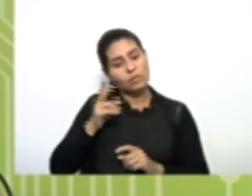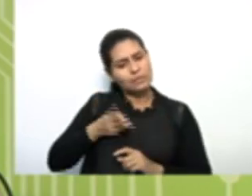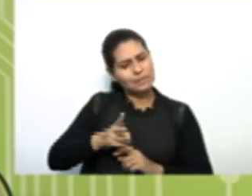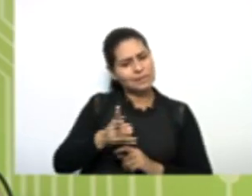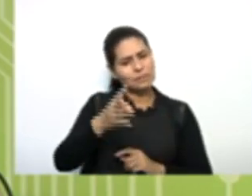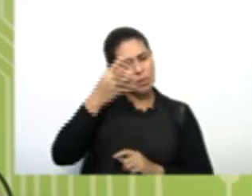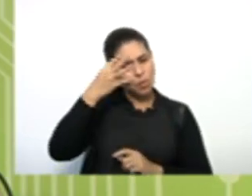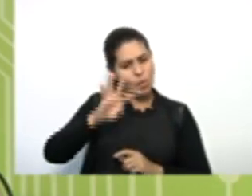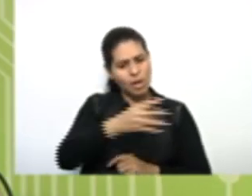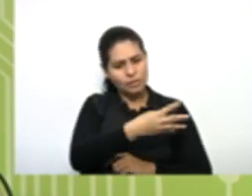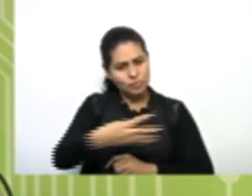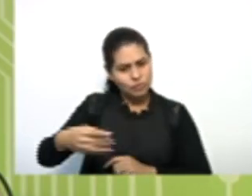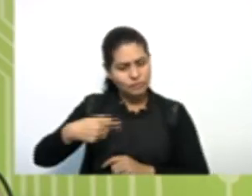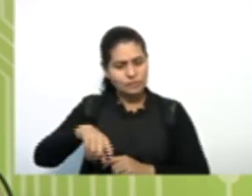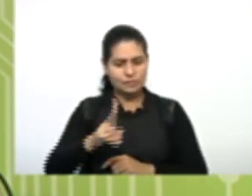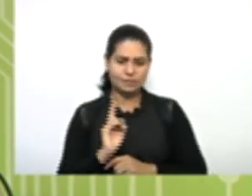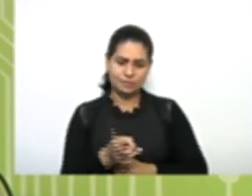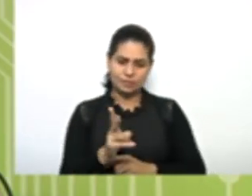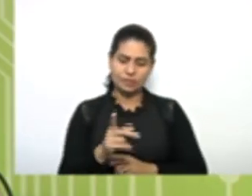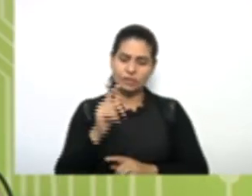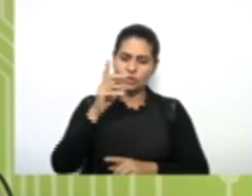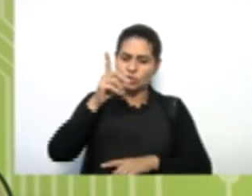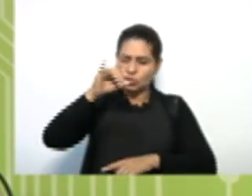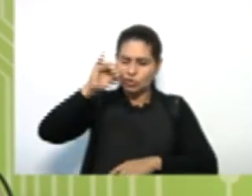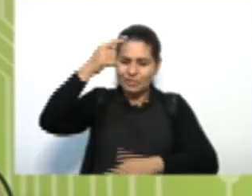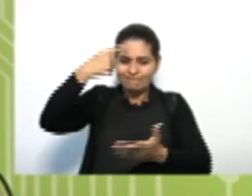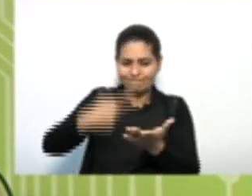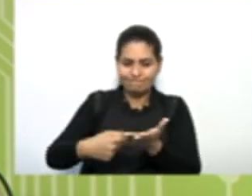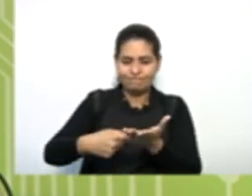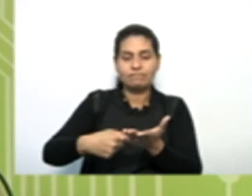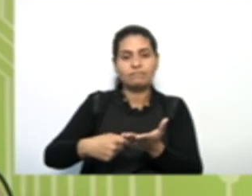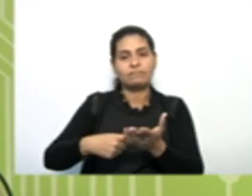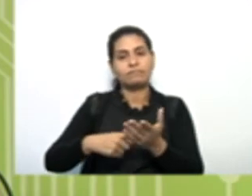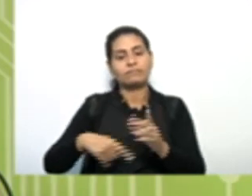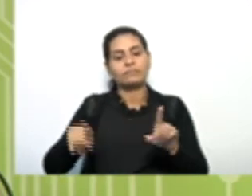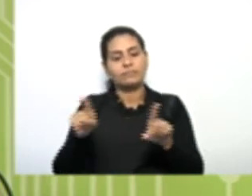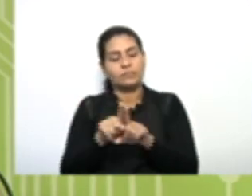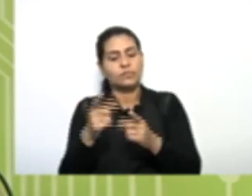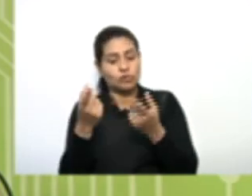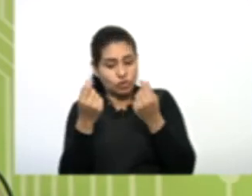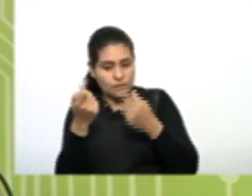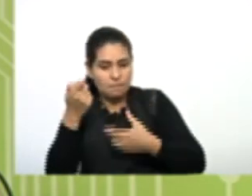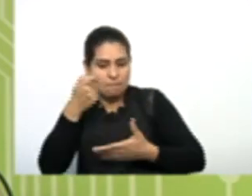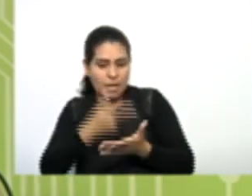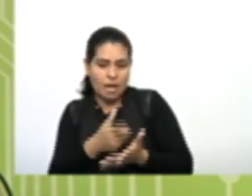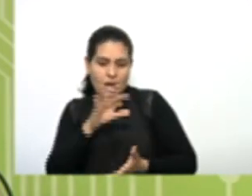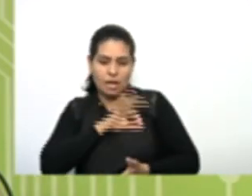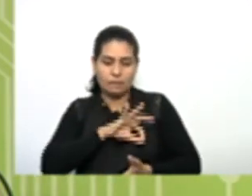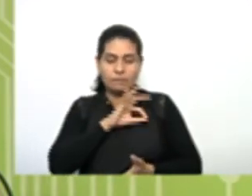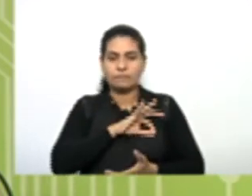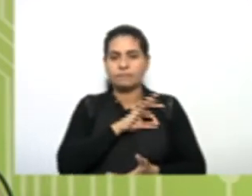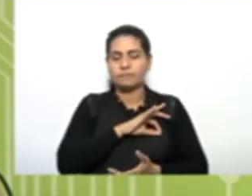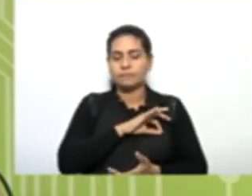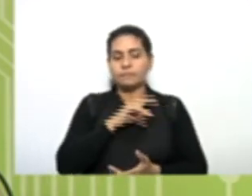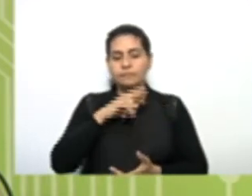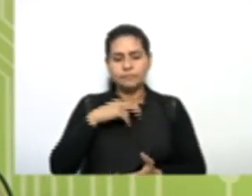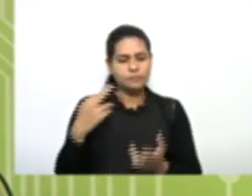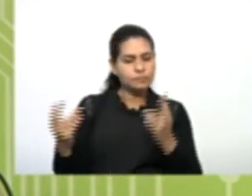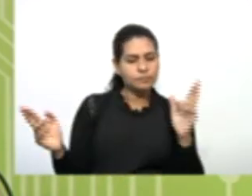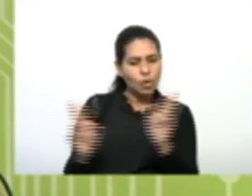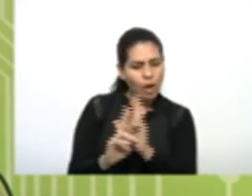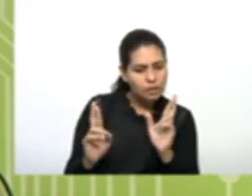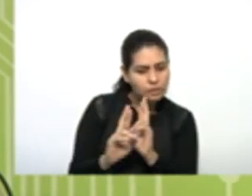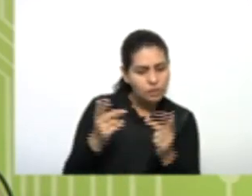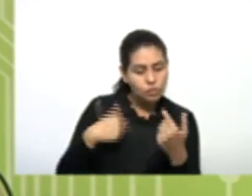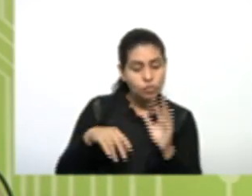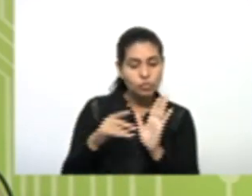acontecendo frequentemente, naquelas datas determinadas. Ele está sendo remunerado por isso, você está tendo uma relação de